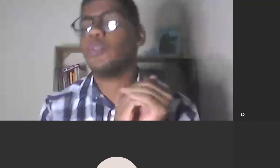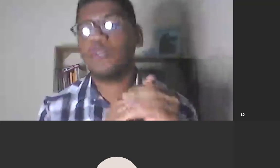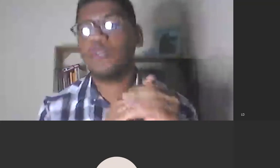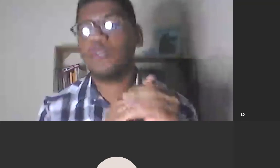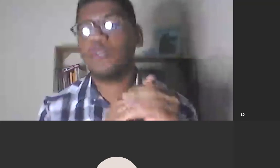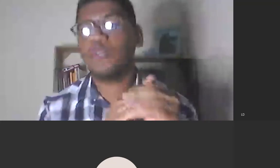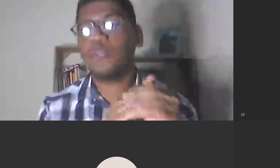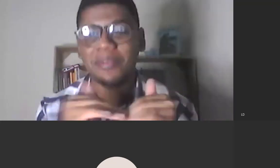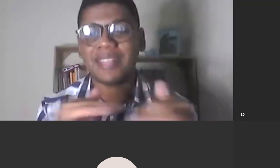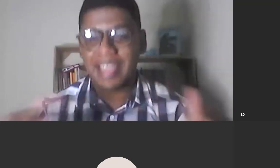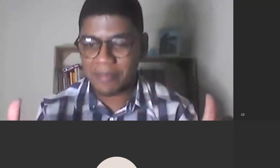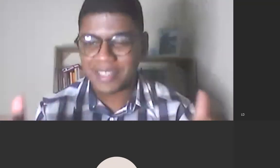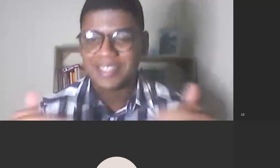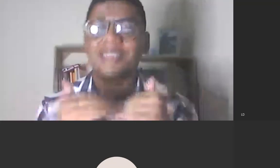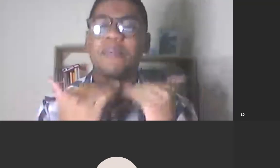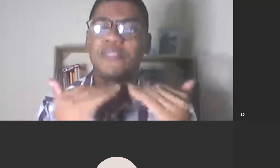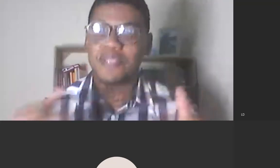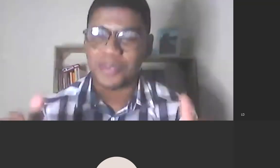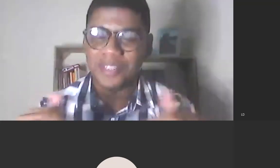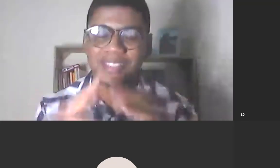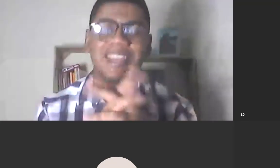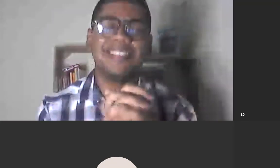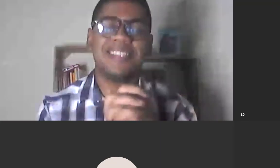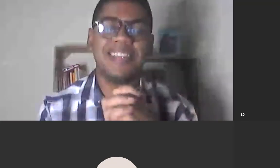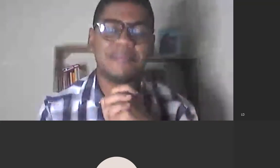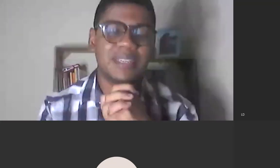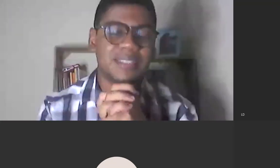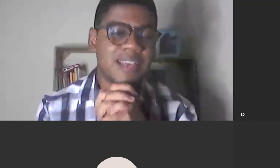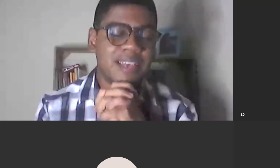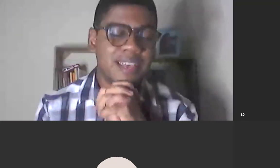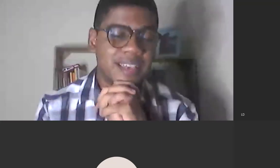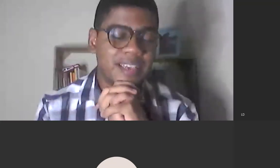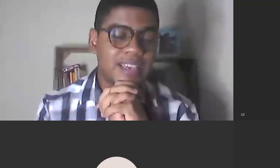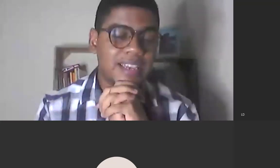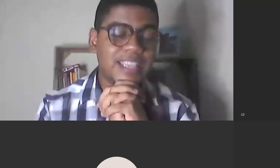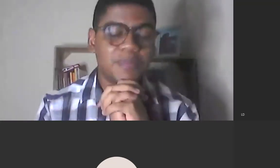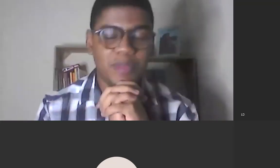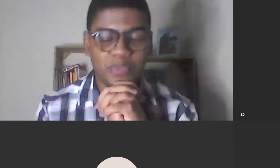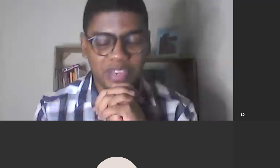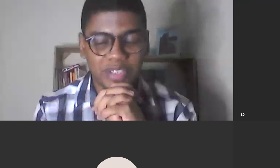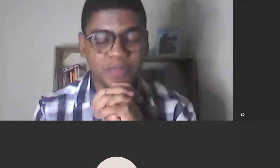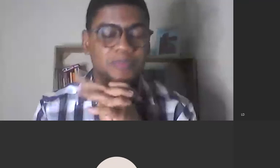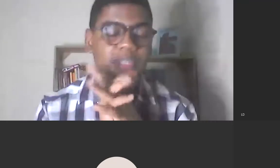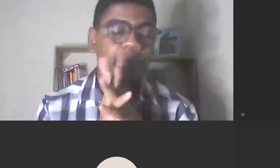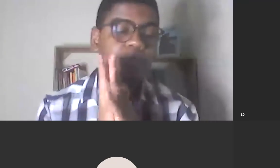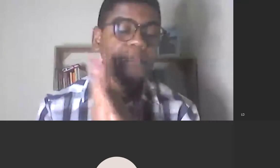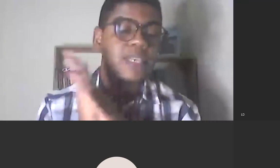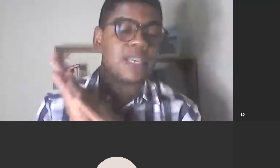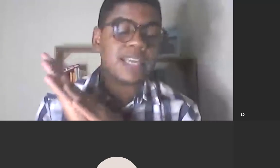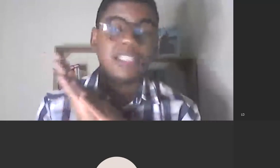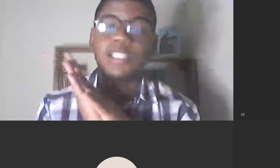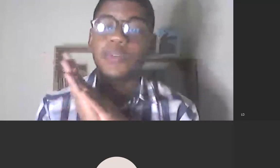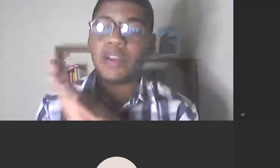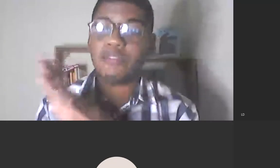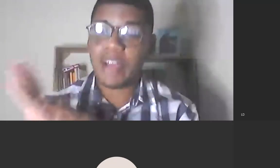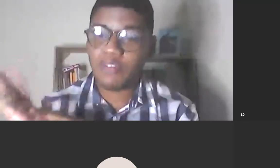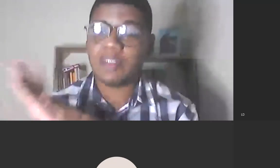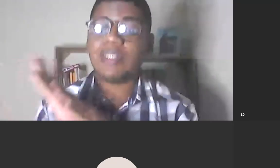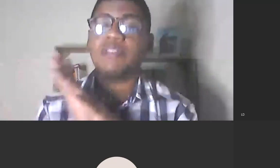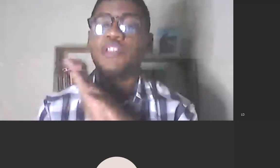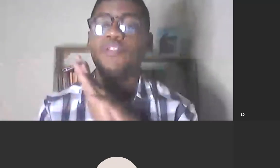Tá? Todos eles são intérpretes e professores de Libras. Nesse primeiro vídeo, então, a gente